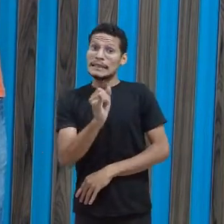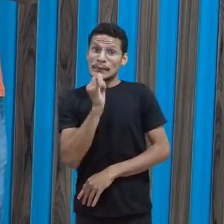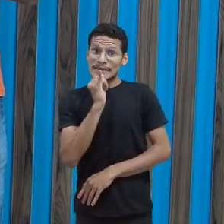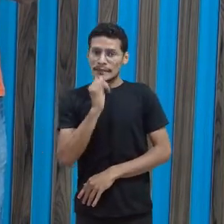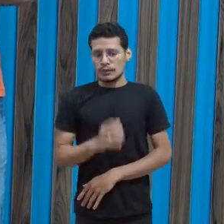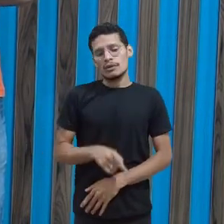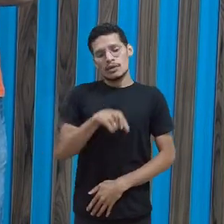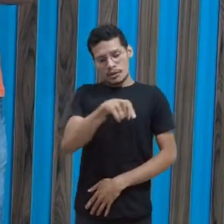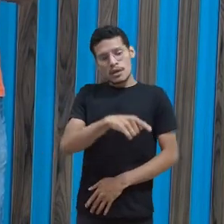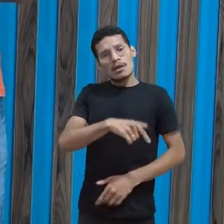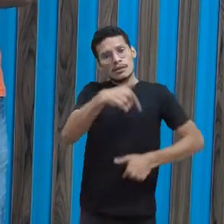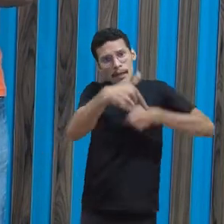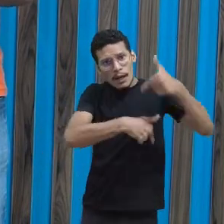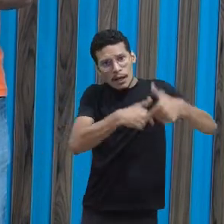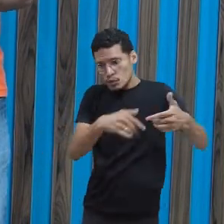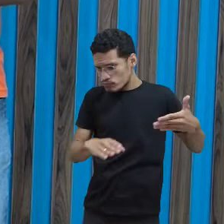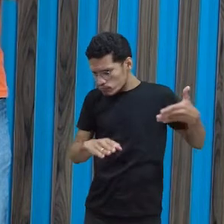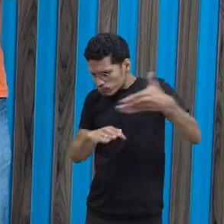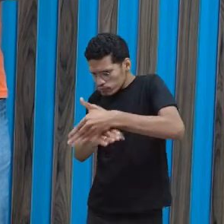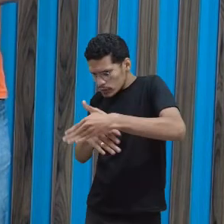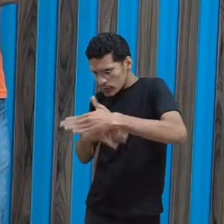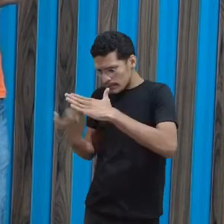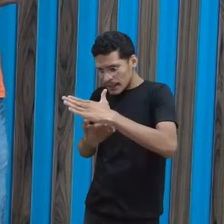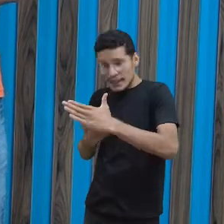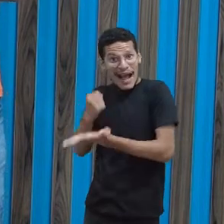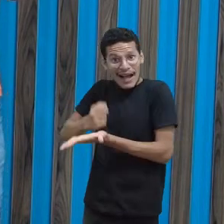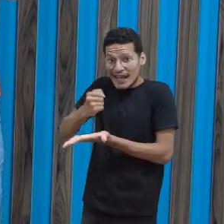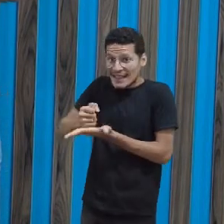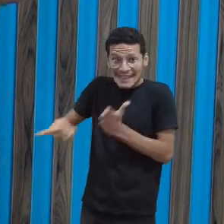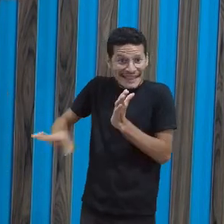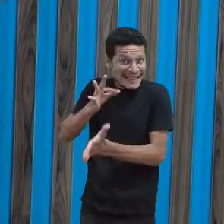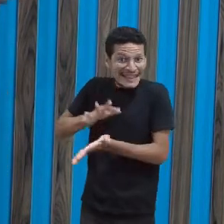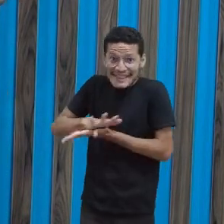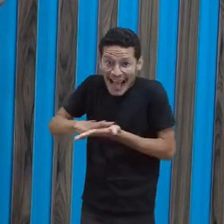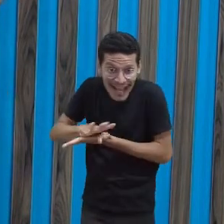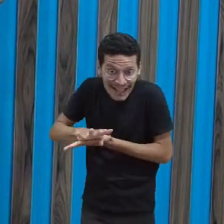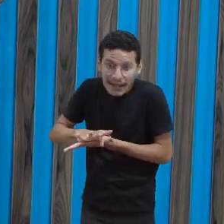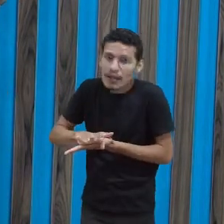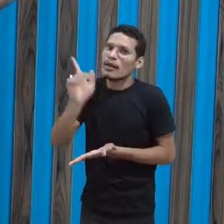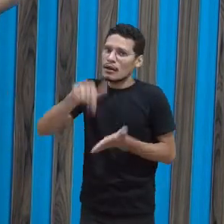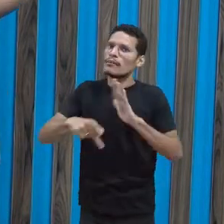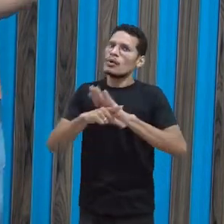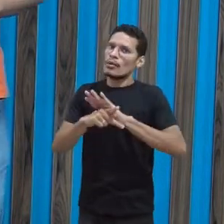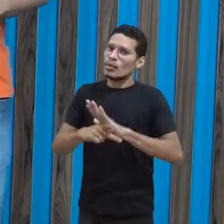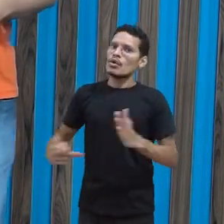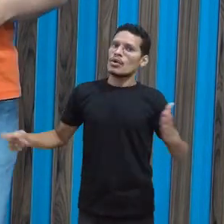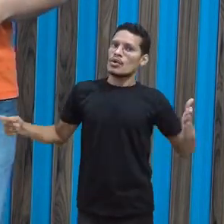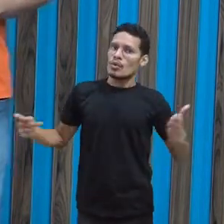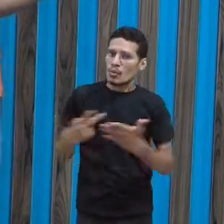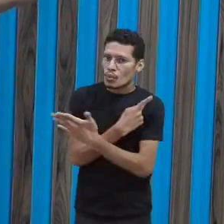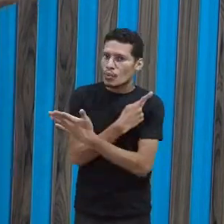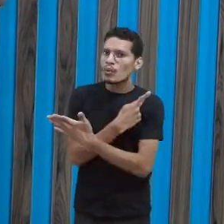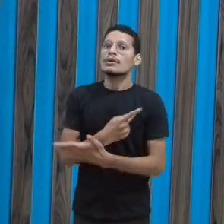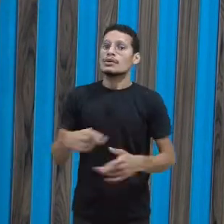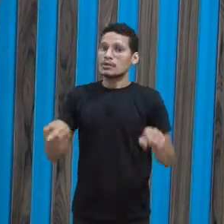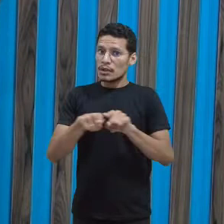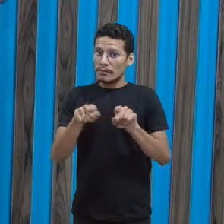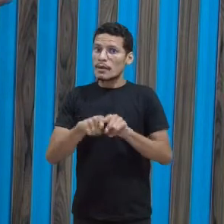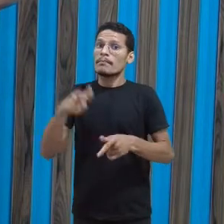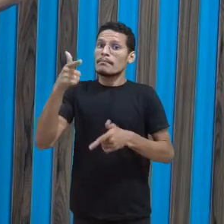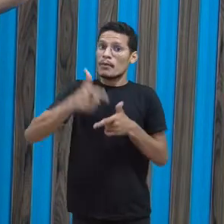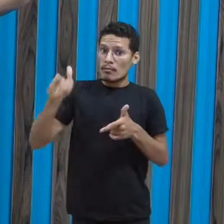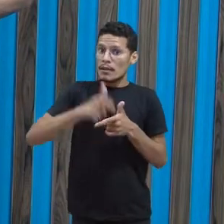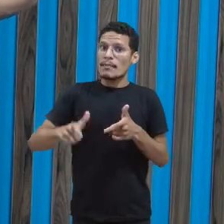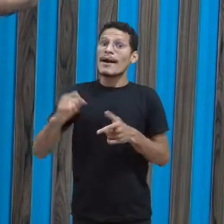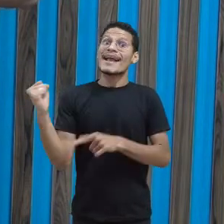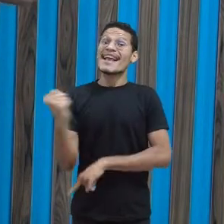um trabalhador ou trabalhadora se insere numa empresa e não é assinada a carteira, está se cometendo aí uma infração